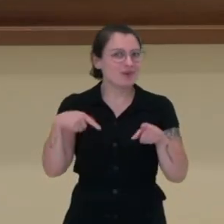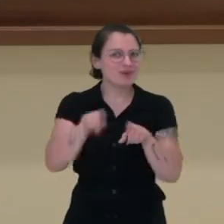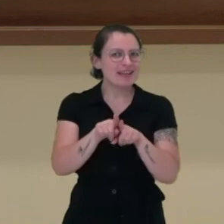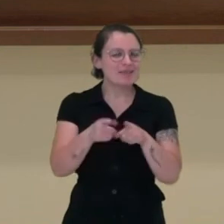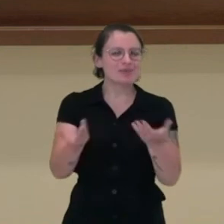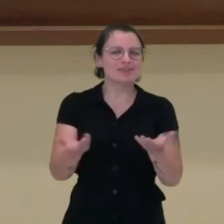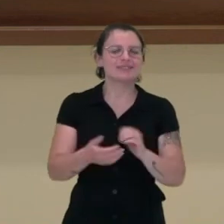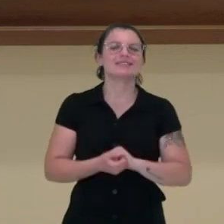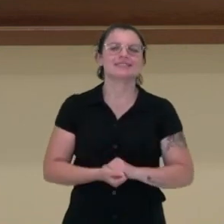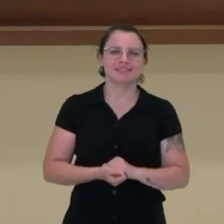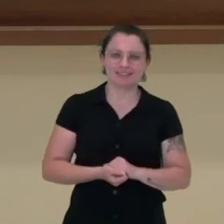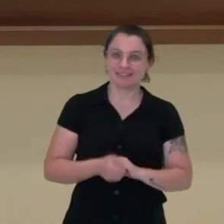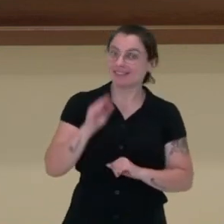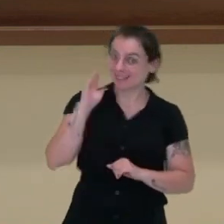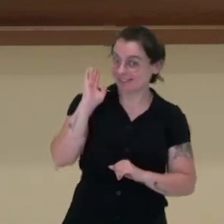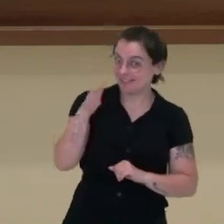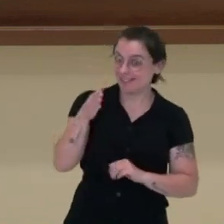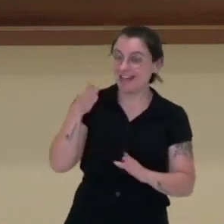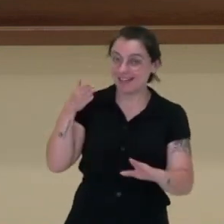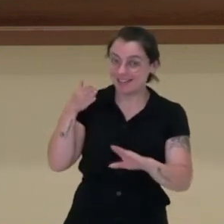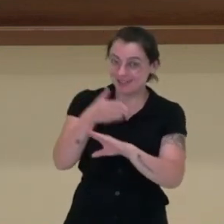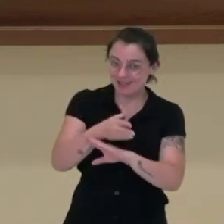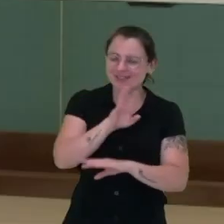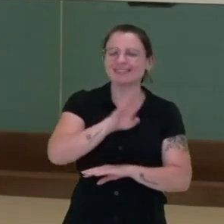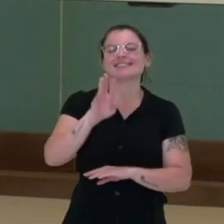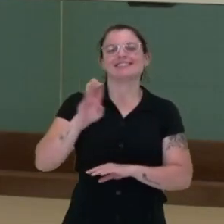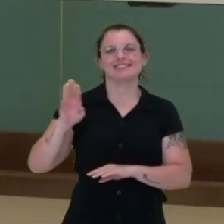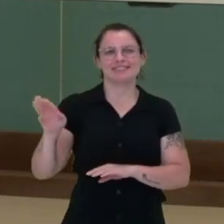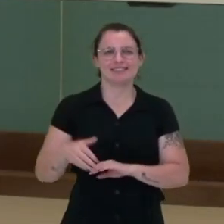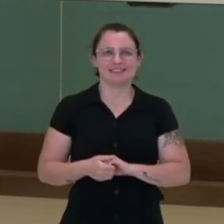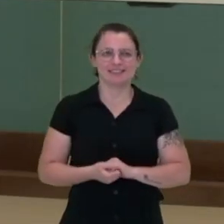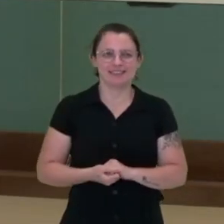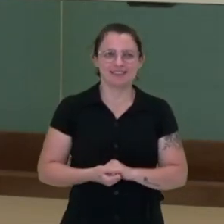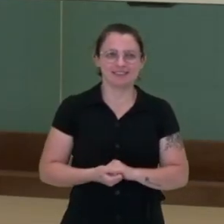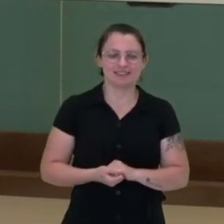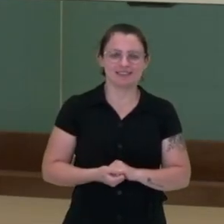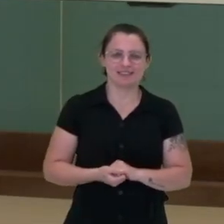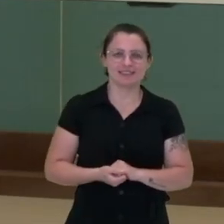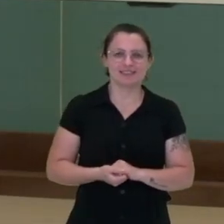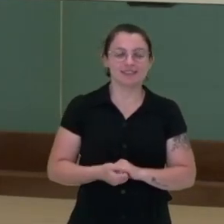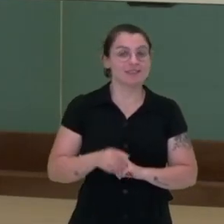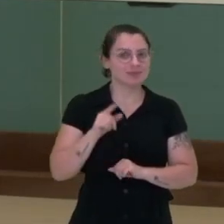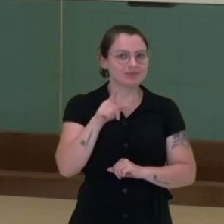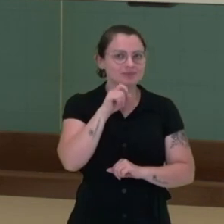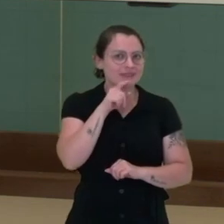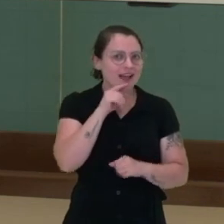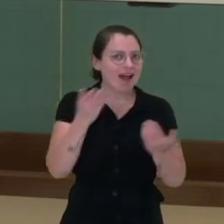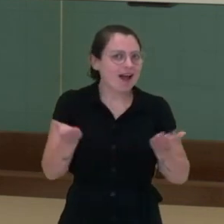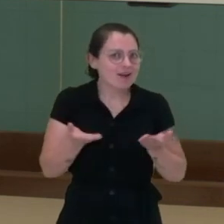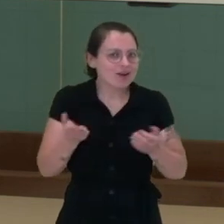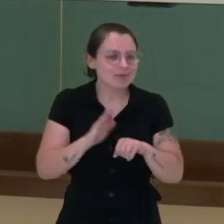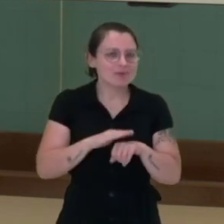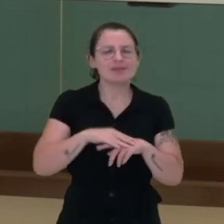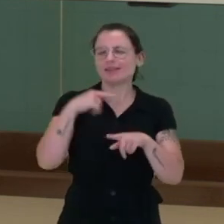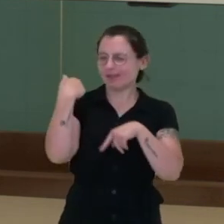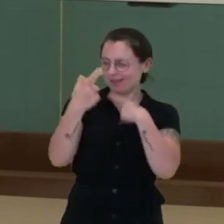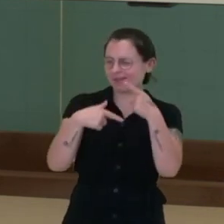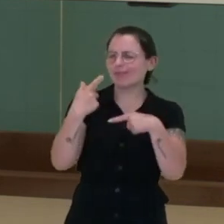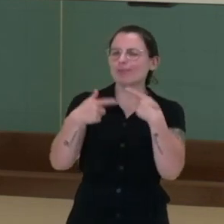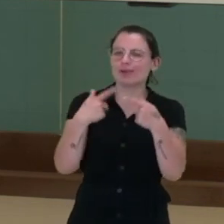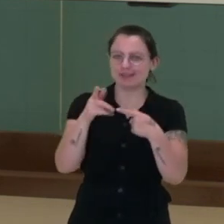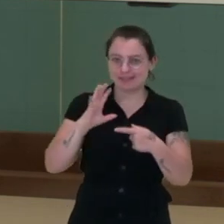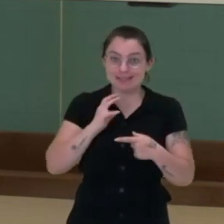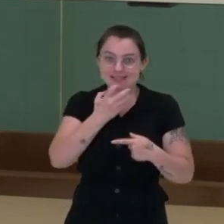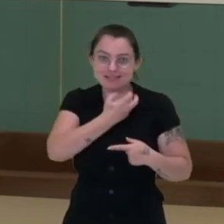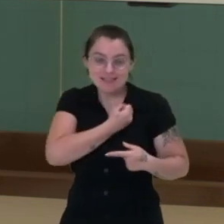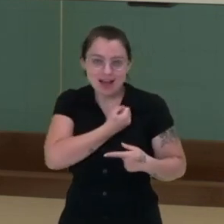Retornamos. E aí, apontou seu celular para o QR Code? Claro que você não vai conseguir acessar e navegar agora, mas depois deixa lá